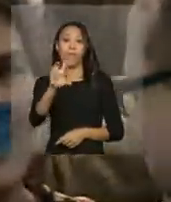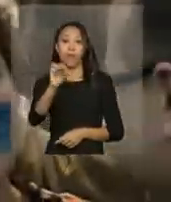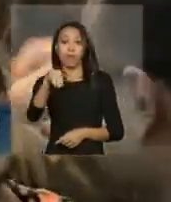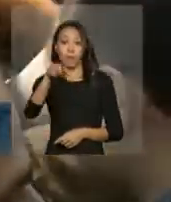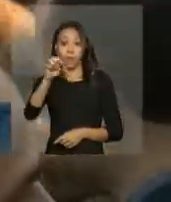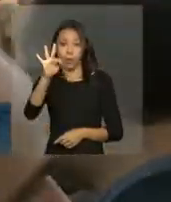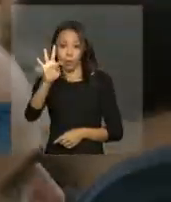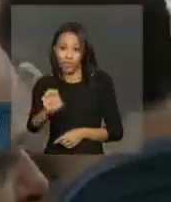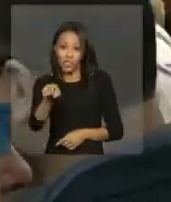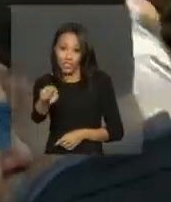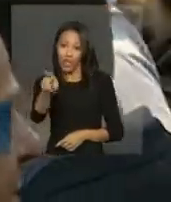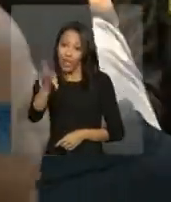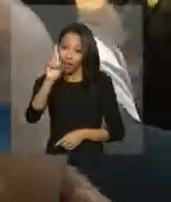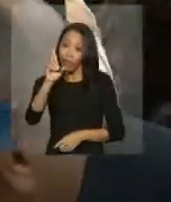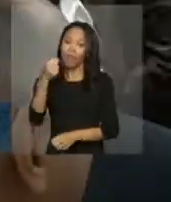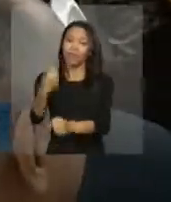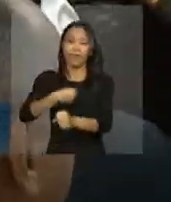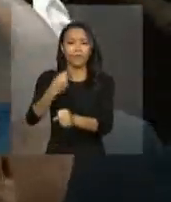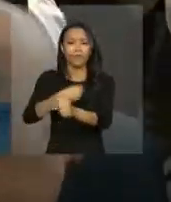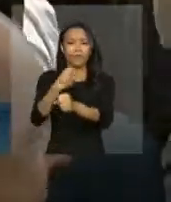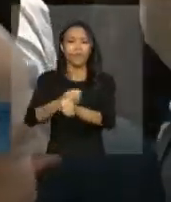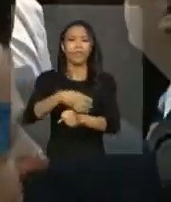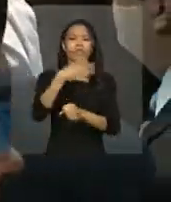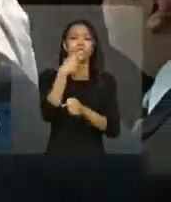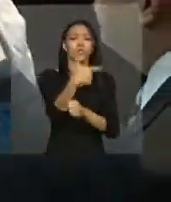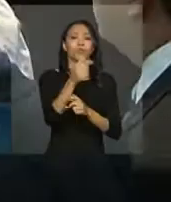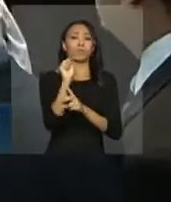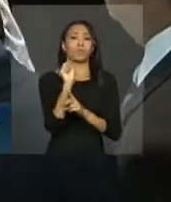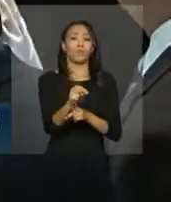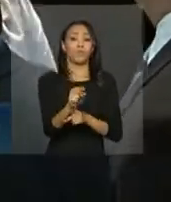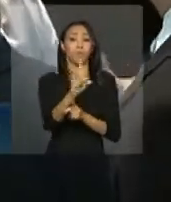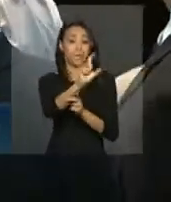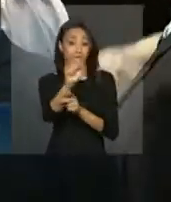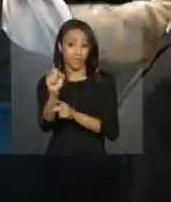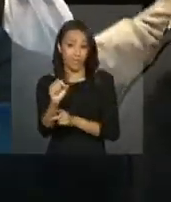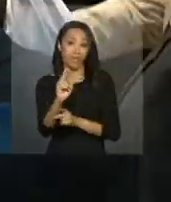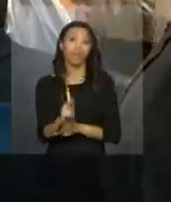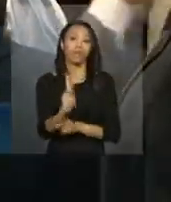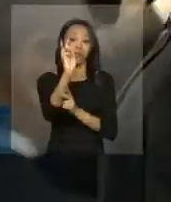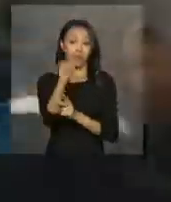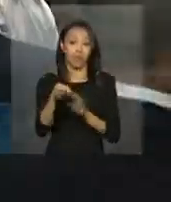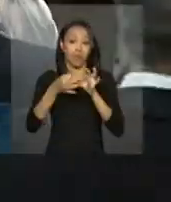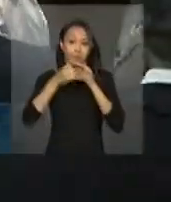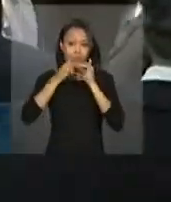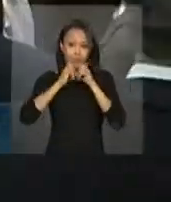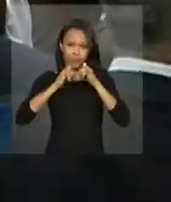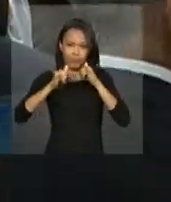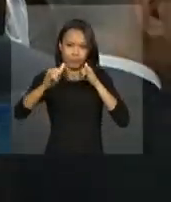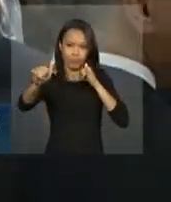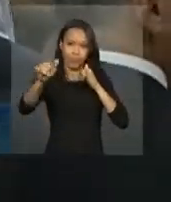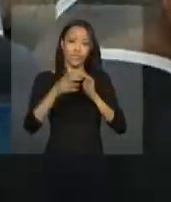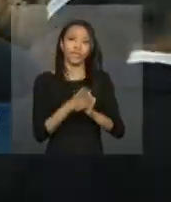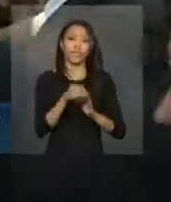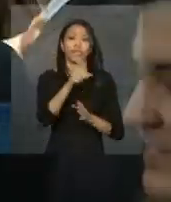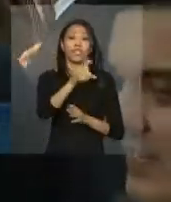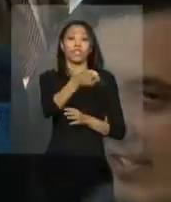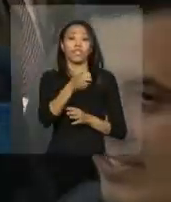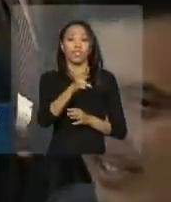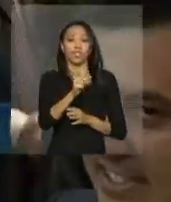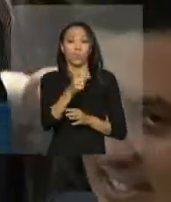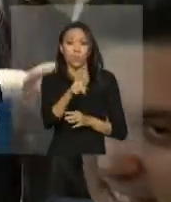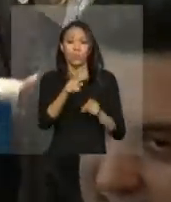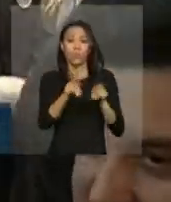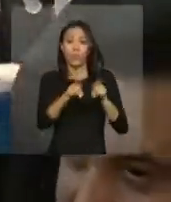ter que então construir e operar 2100 Km da linha de transmissão entre Xingu no Pará e